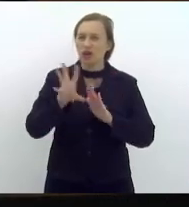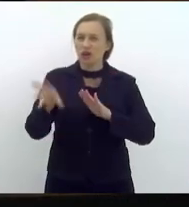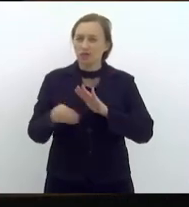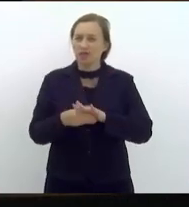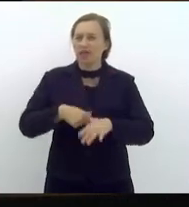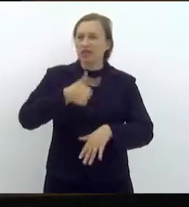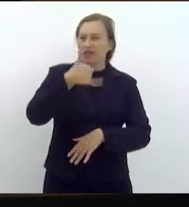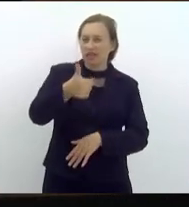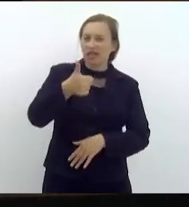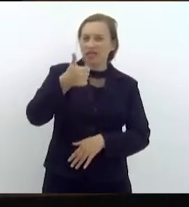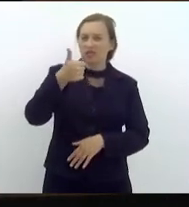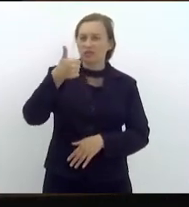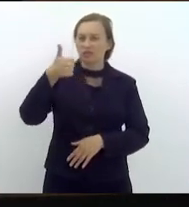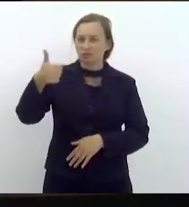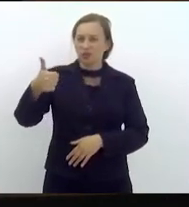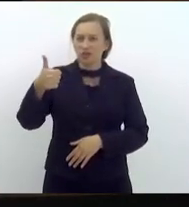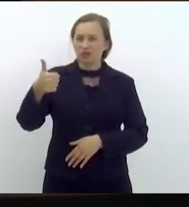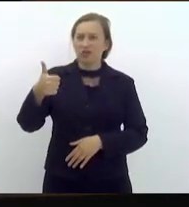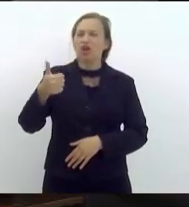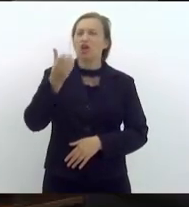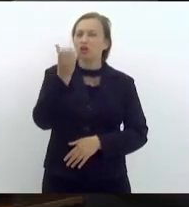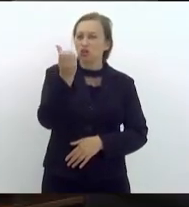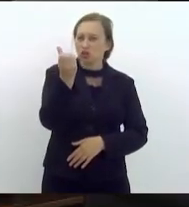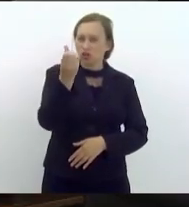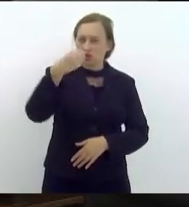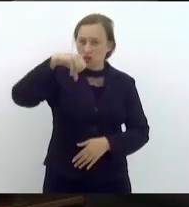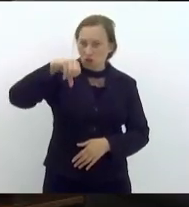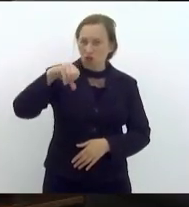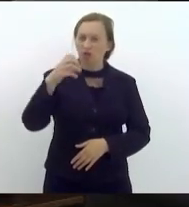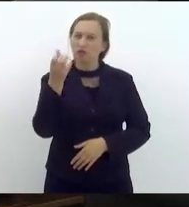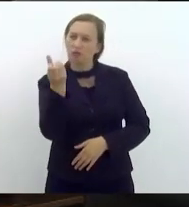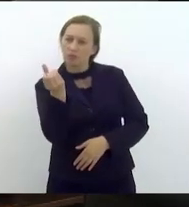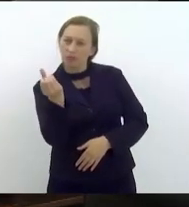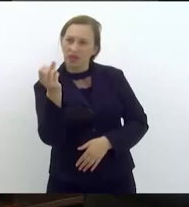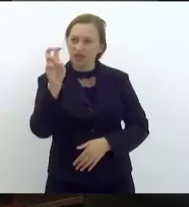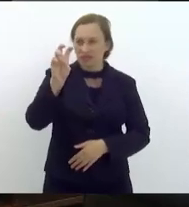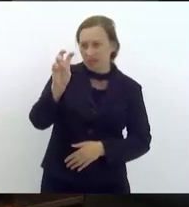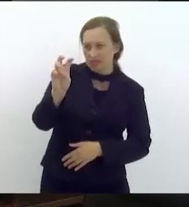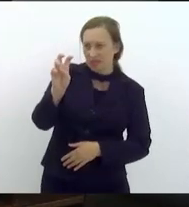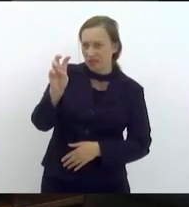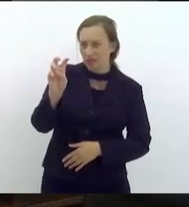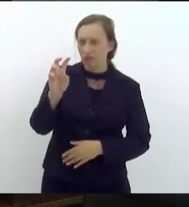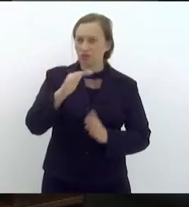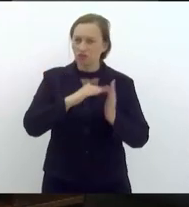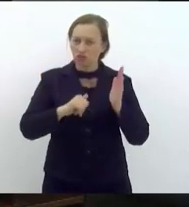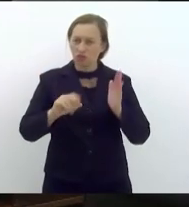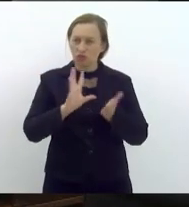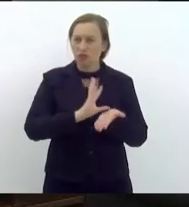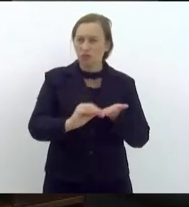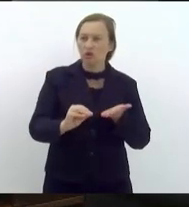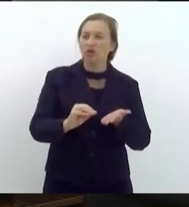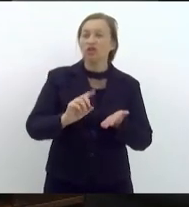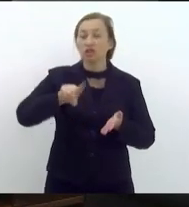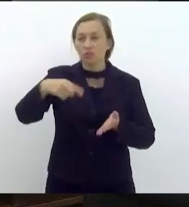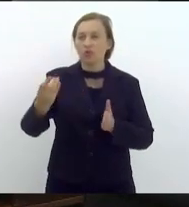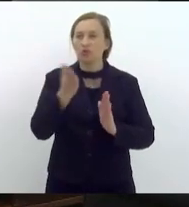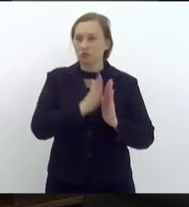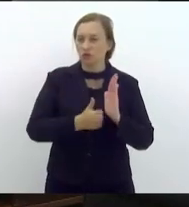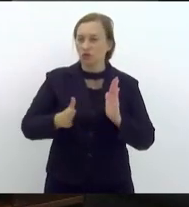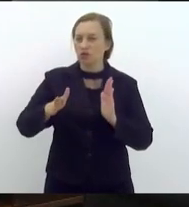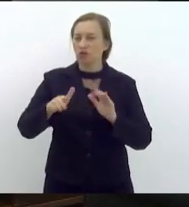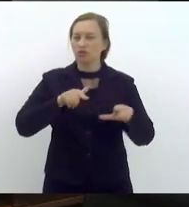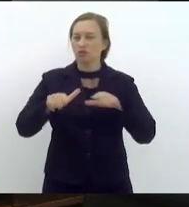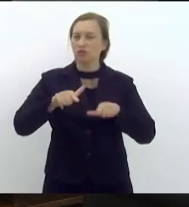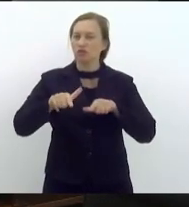pauta 965 assim que terminar as discussões aqui eu vou chamar os trabalhos à ordem e botarmos o projeto